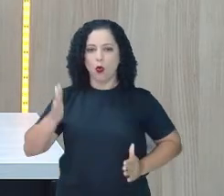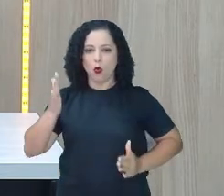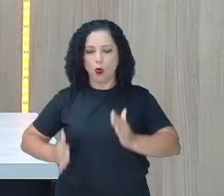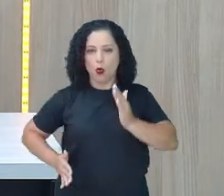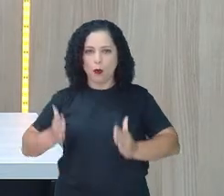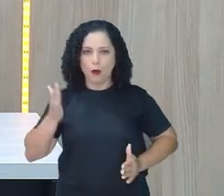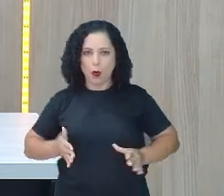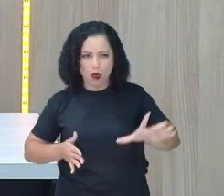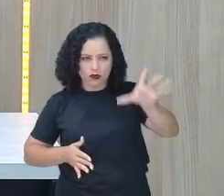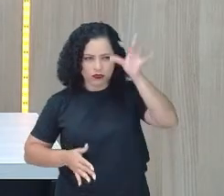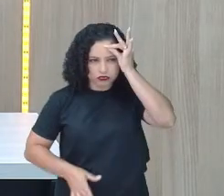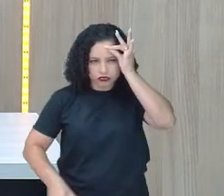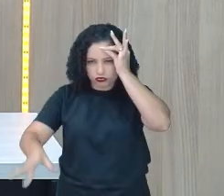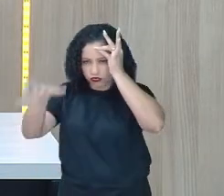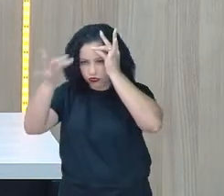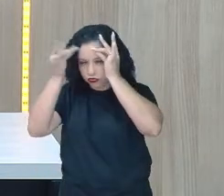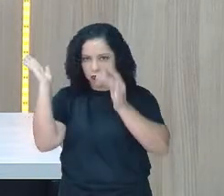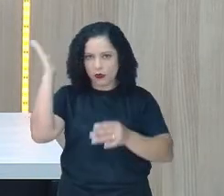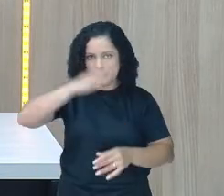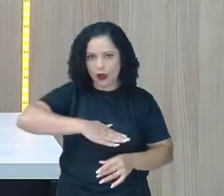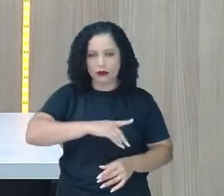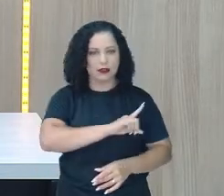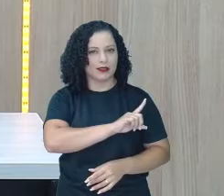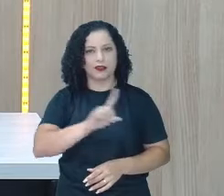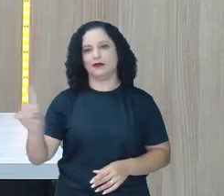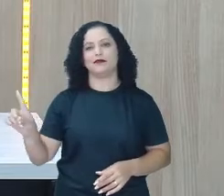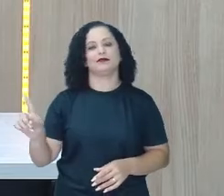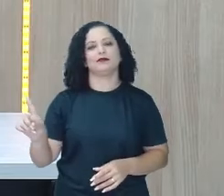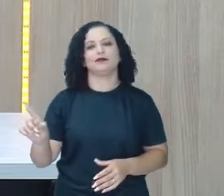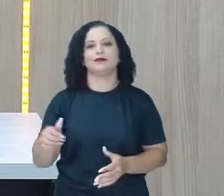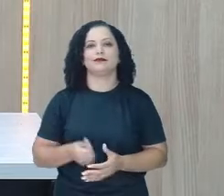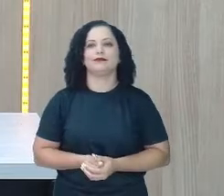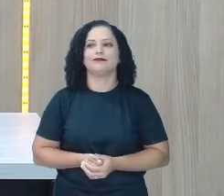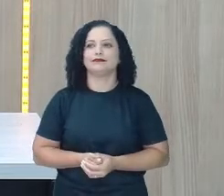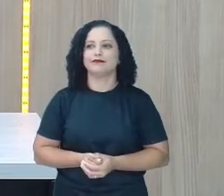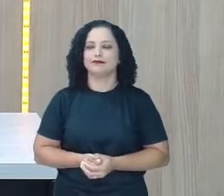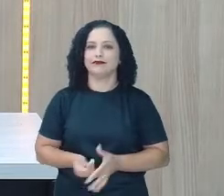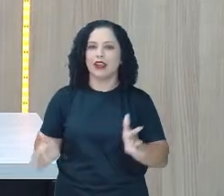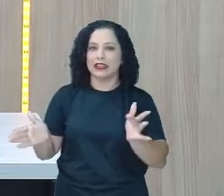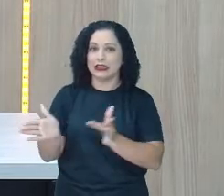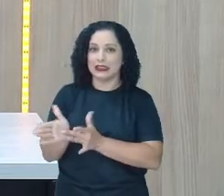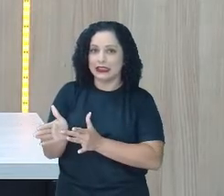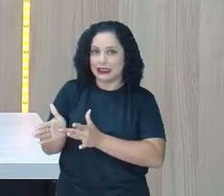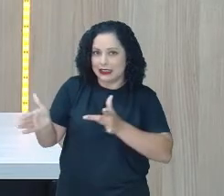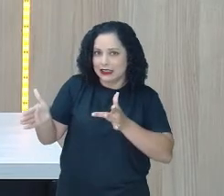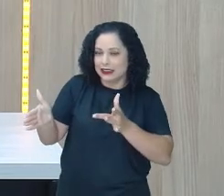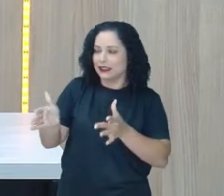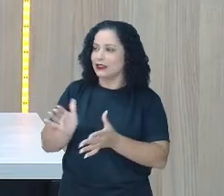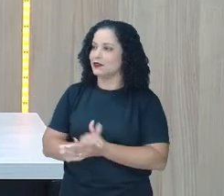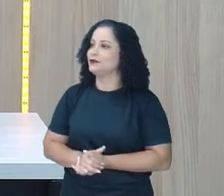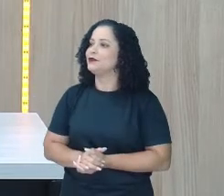pensar e armazenar, entendeu? Então, deixa eu até ligar ele.